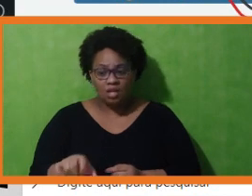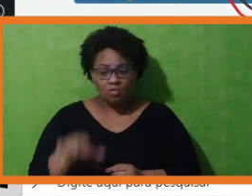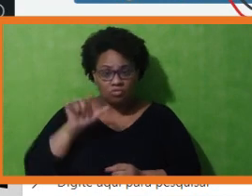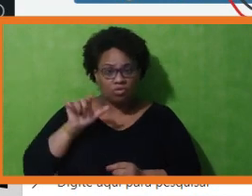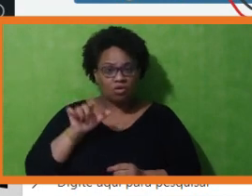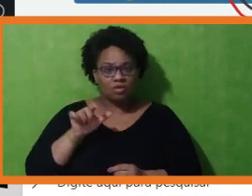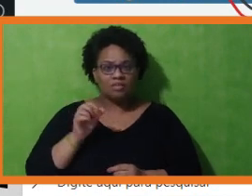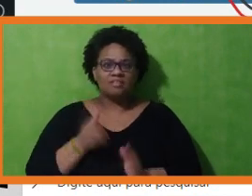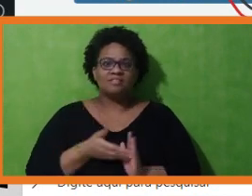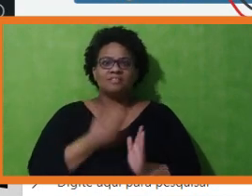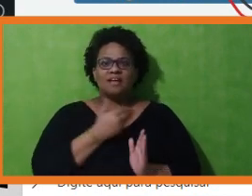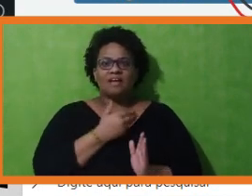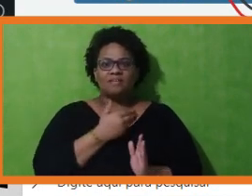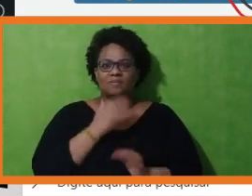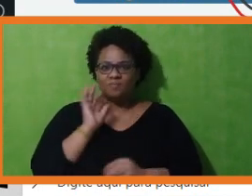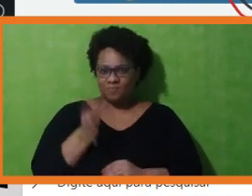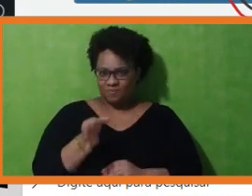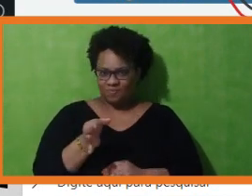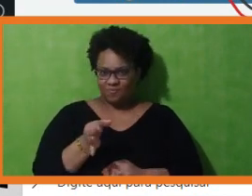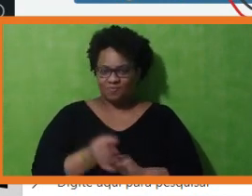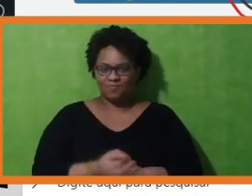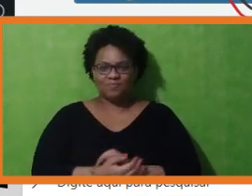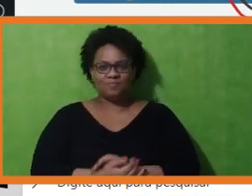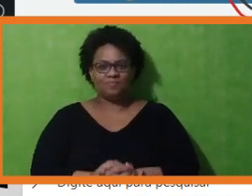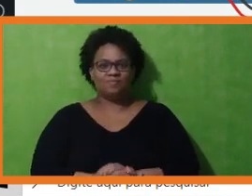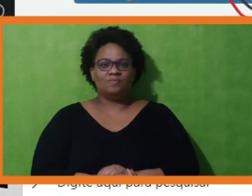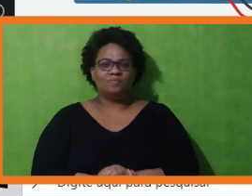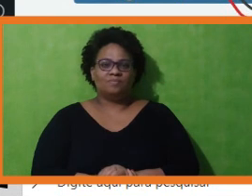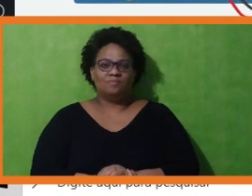soltado o botão 2, eu quero que ele saia desse enquanto. Certo?